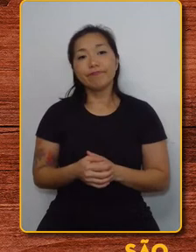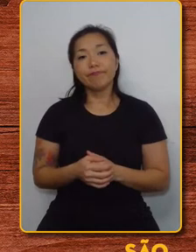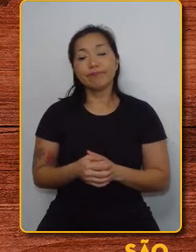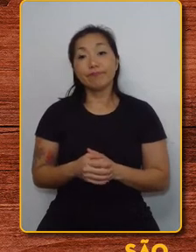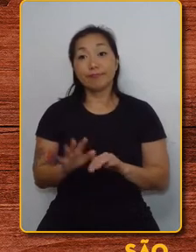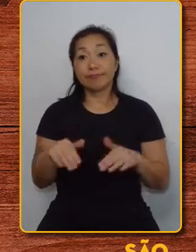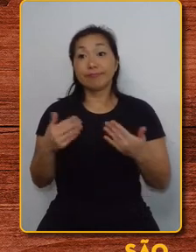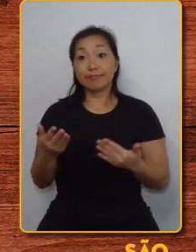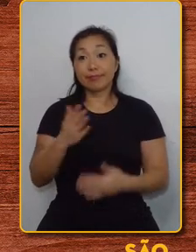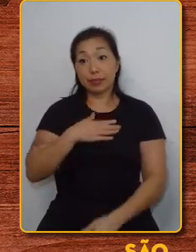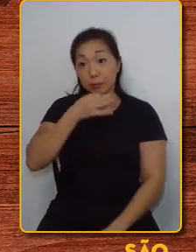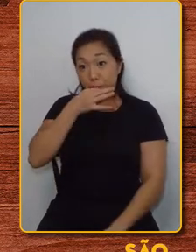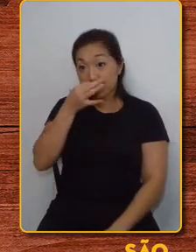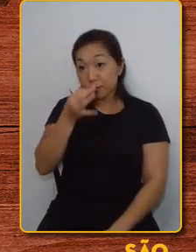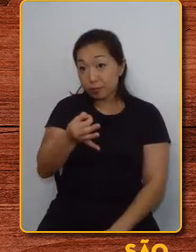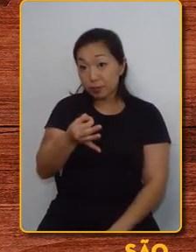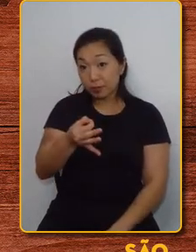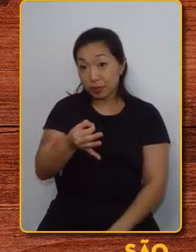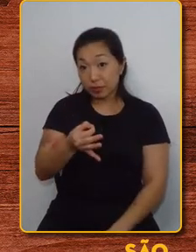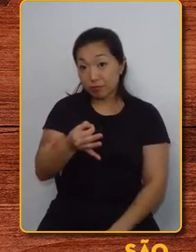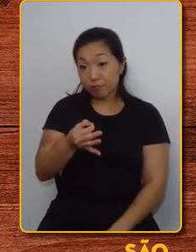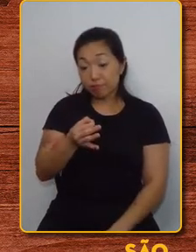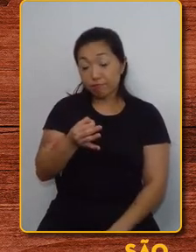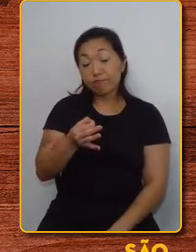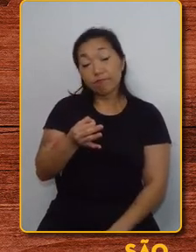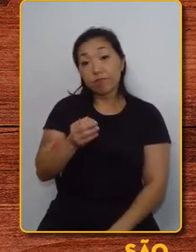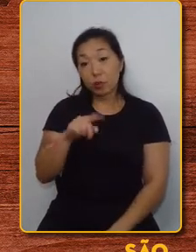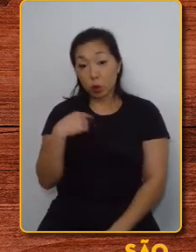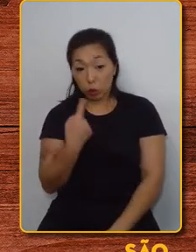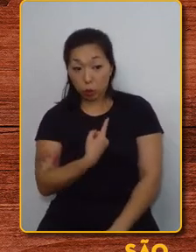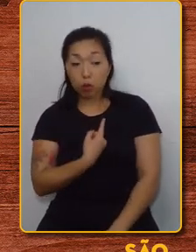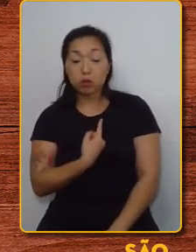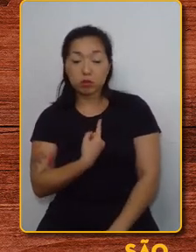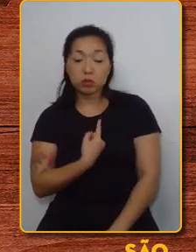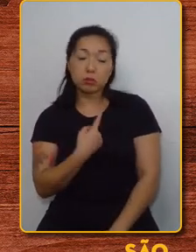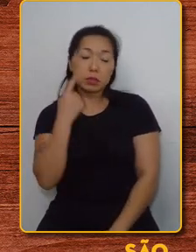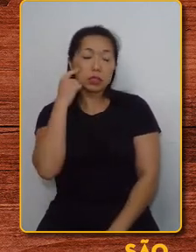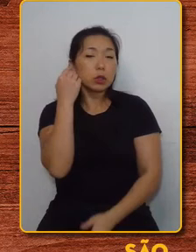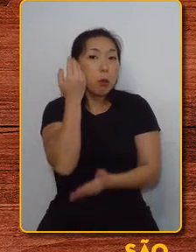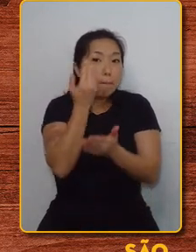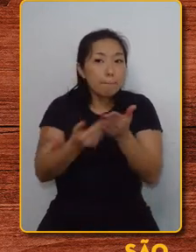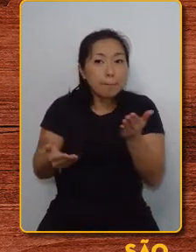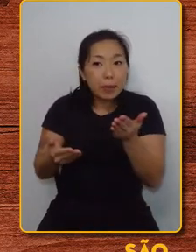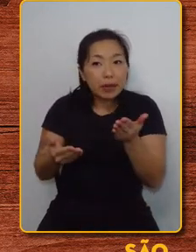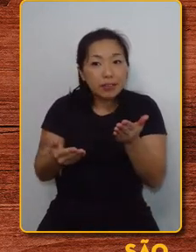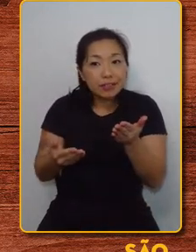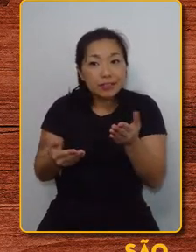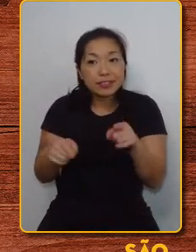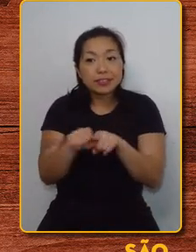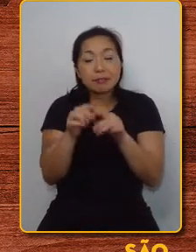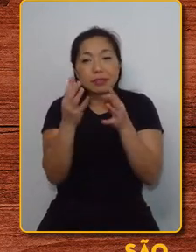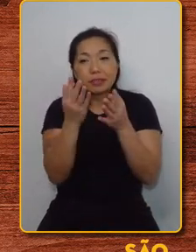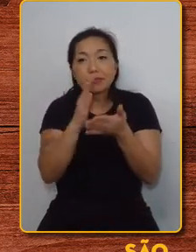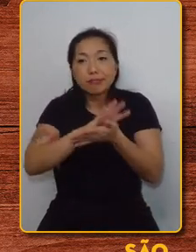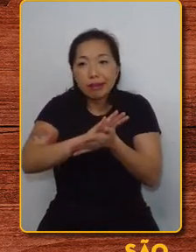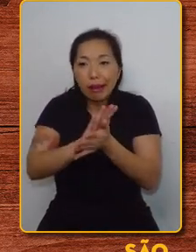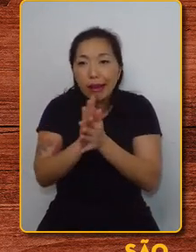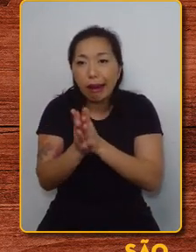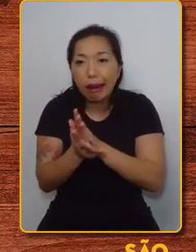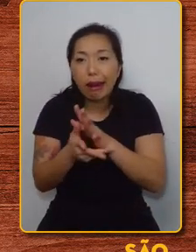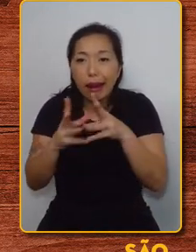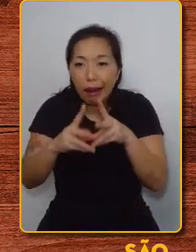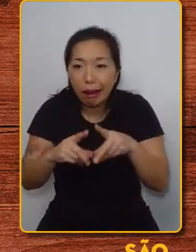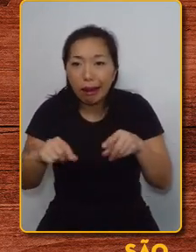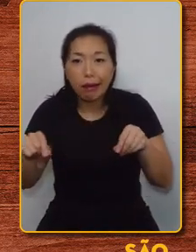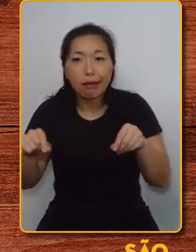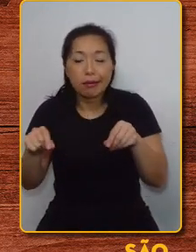Eu acho que nós, apesar da perda e da tragédia que foi o retrocesso, eu